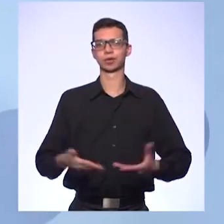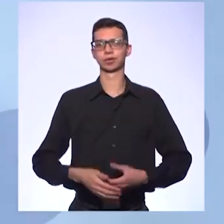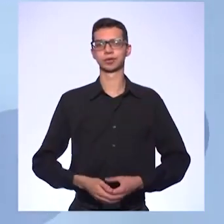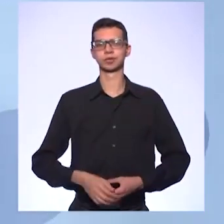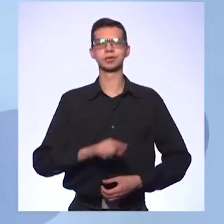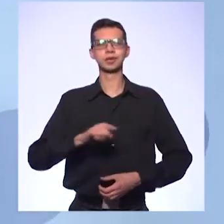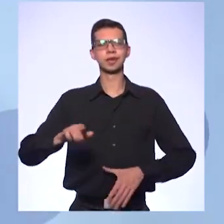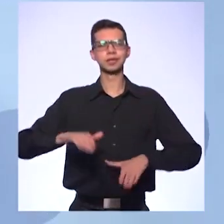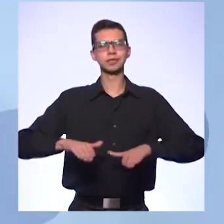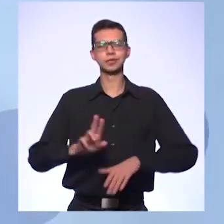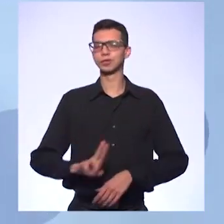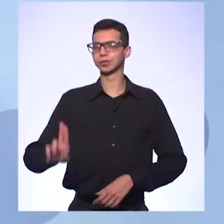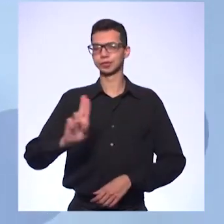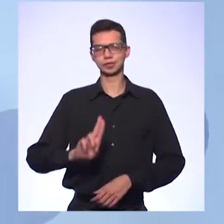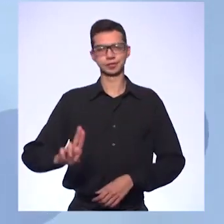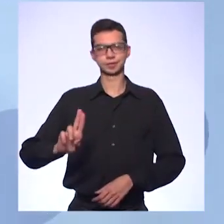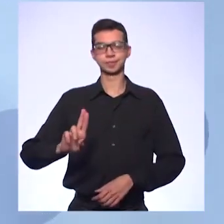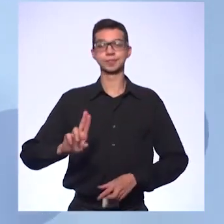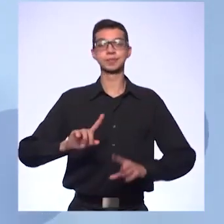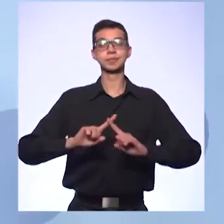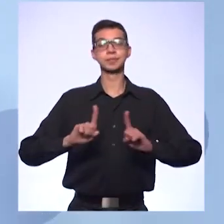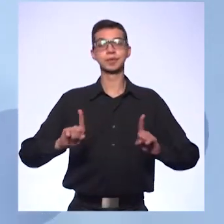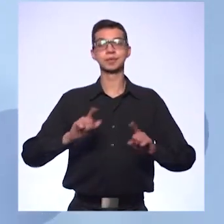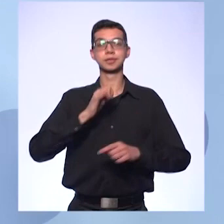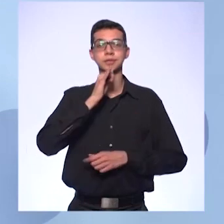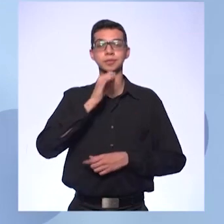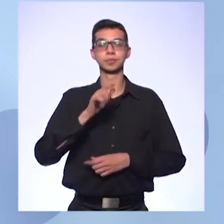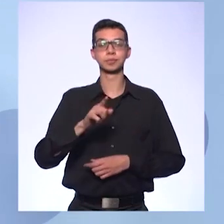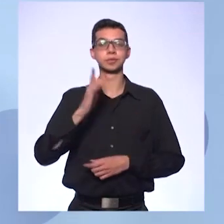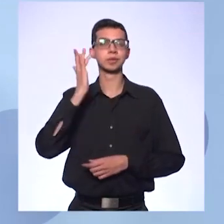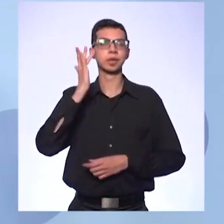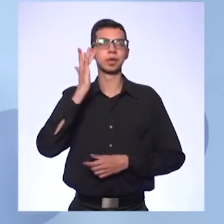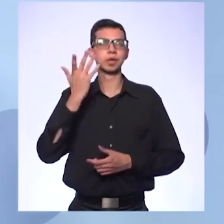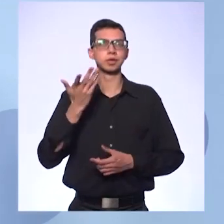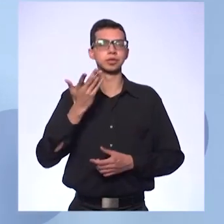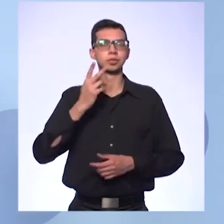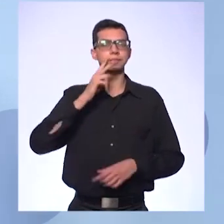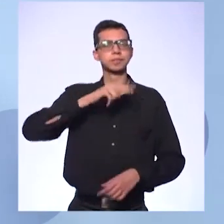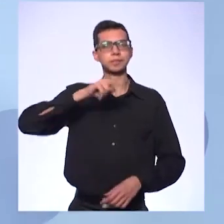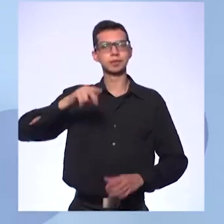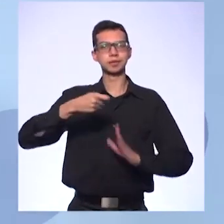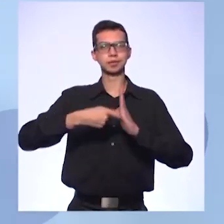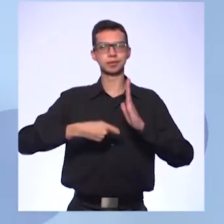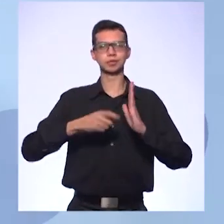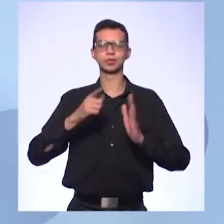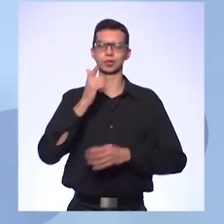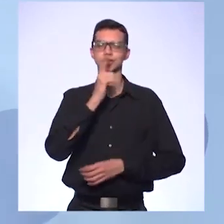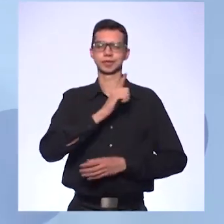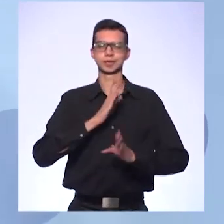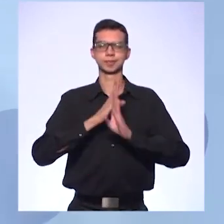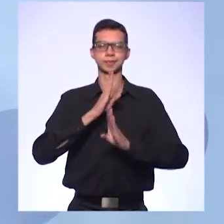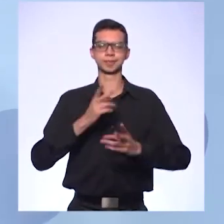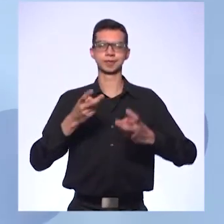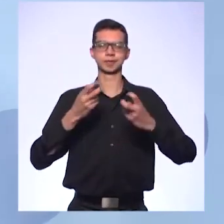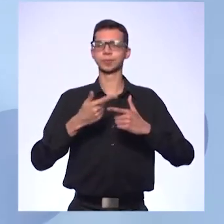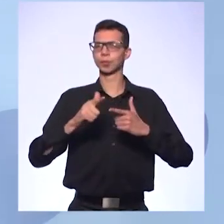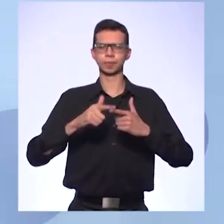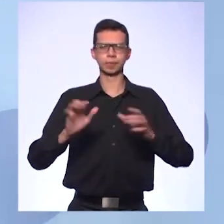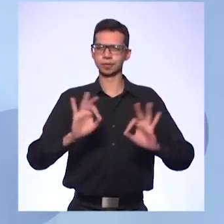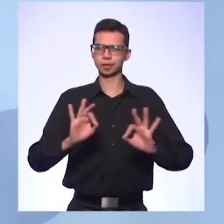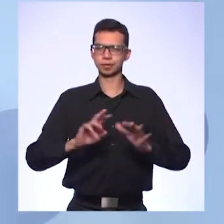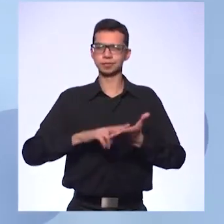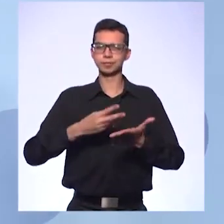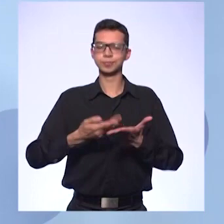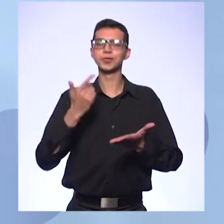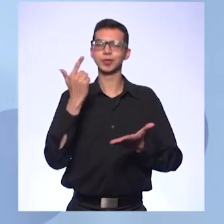não usar tanto uma estrutura, mas quando vocês acharem, quando vocês lerem um texto com essa estrutura, vocês vão conseguir identificar e não vão ter problema de interpretar o